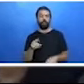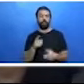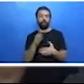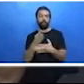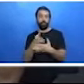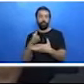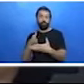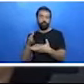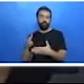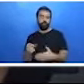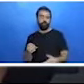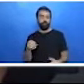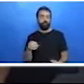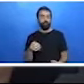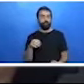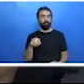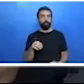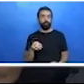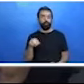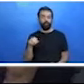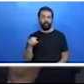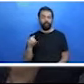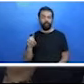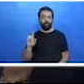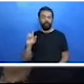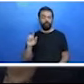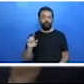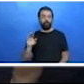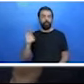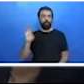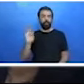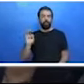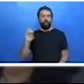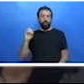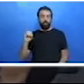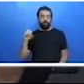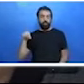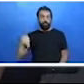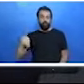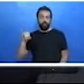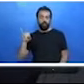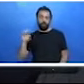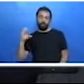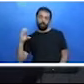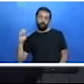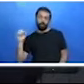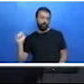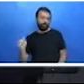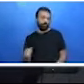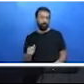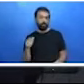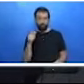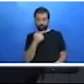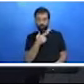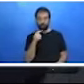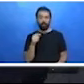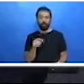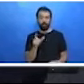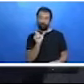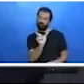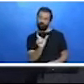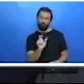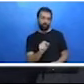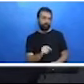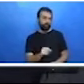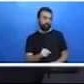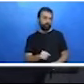boca mexe cada vez que pronunciamos uma sílaba. Por exemplo, a palavra gravura tem 3 sílabas, tá?